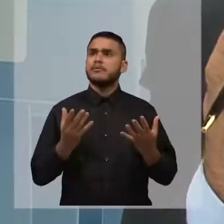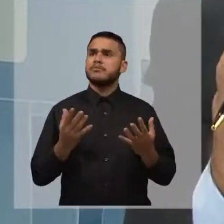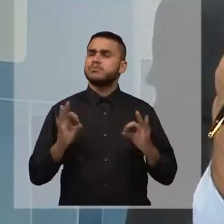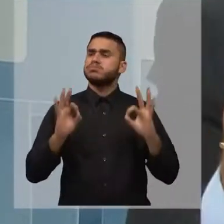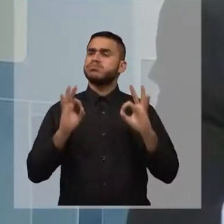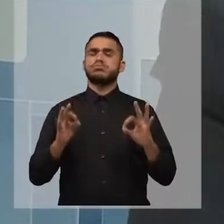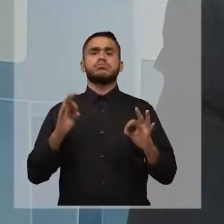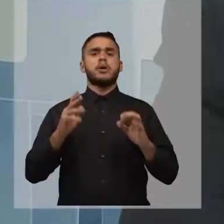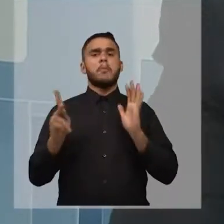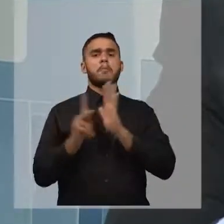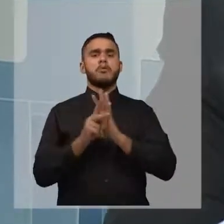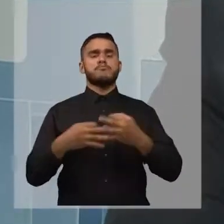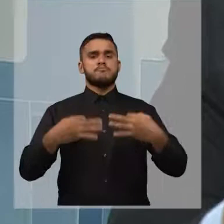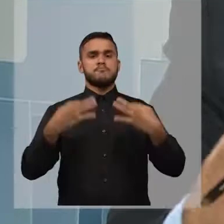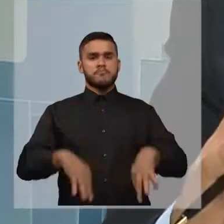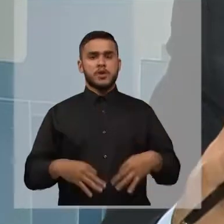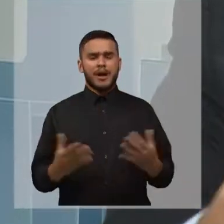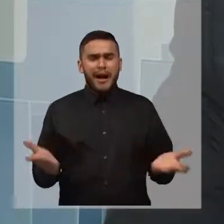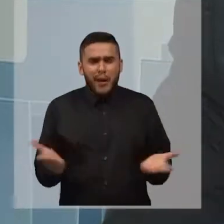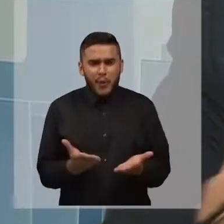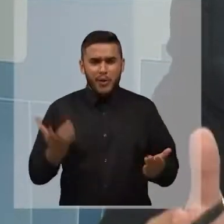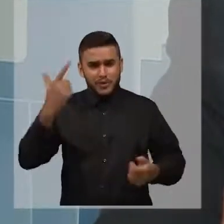Então, por que é que um caso desse que